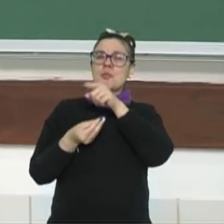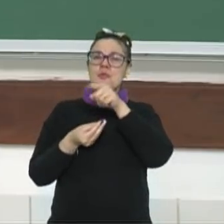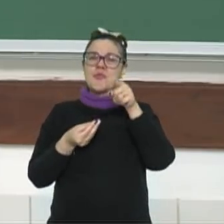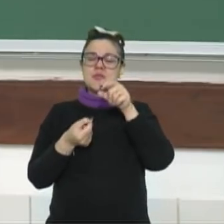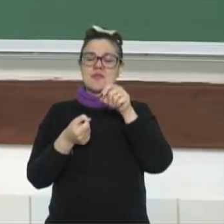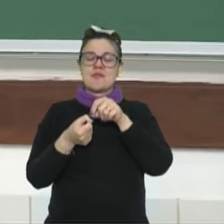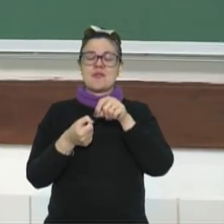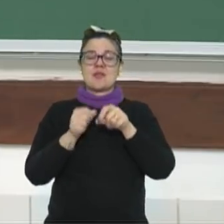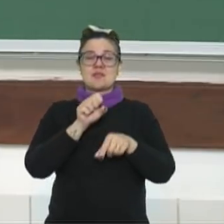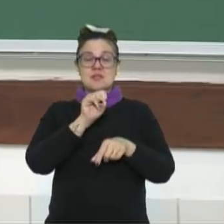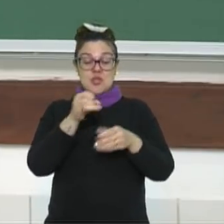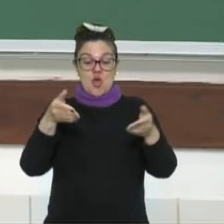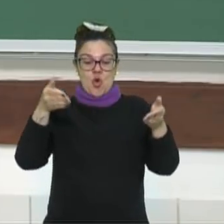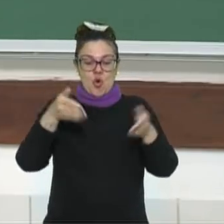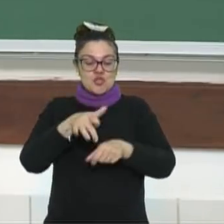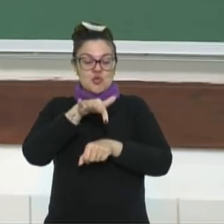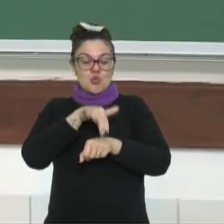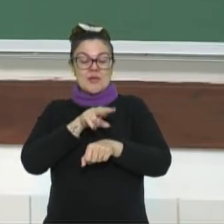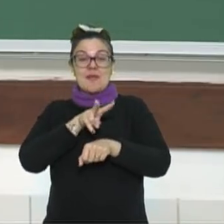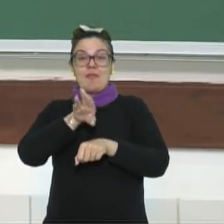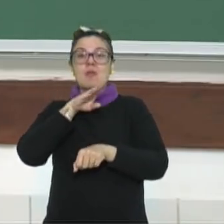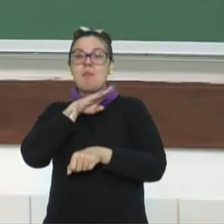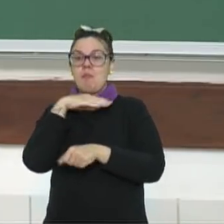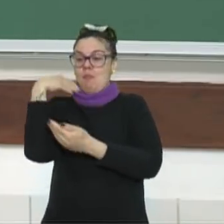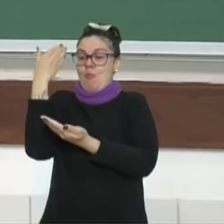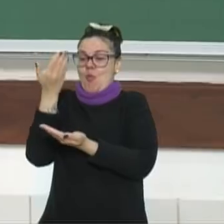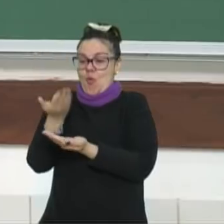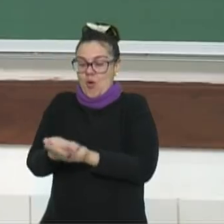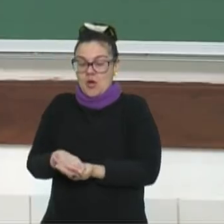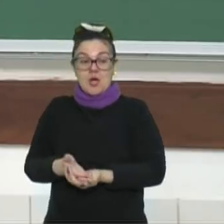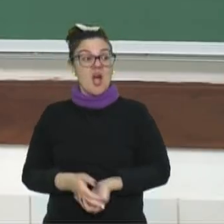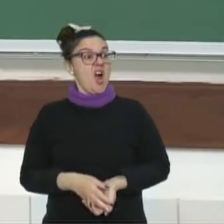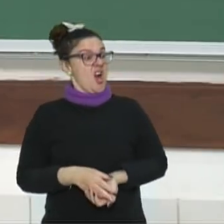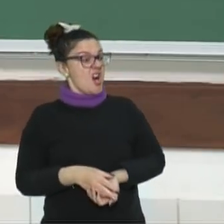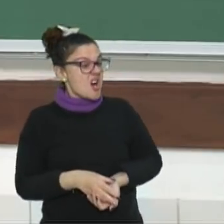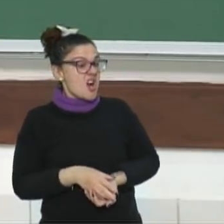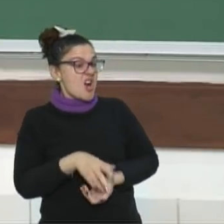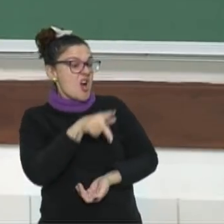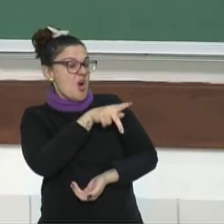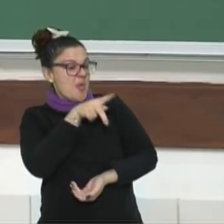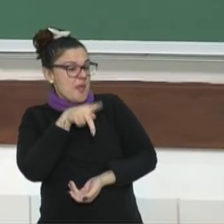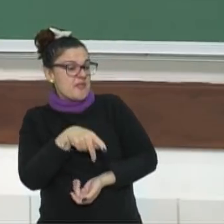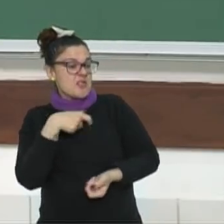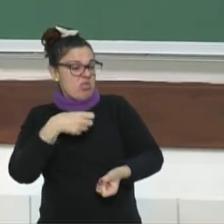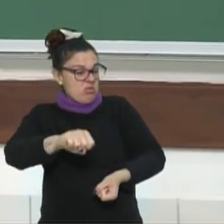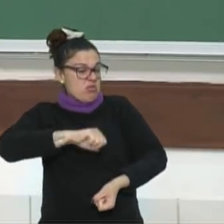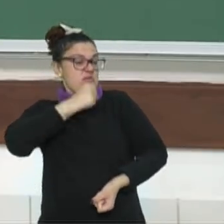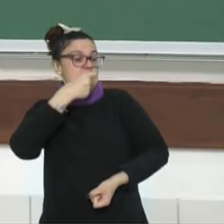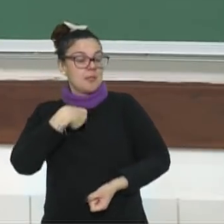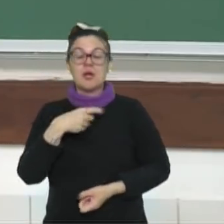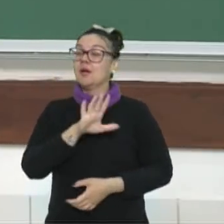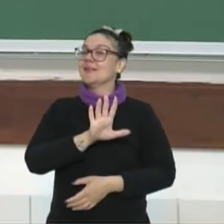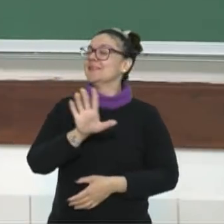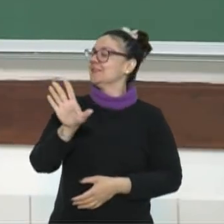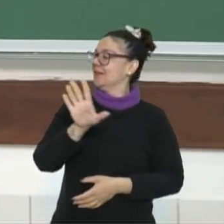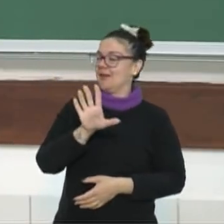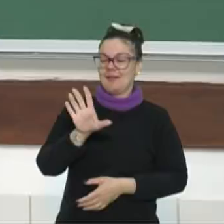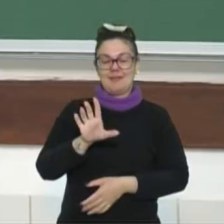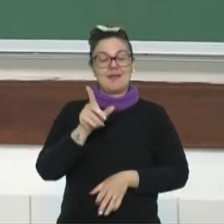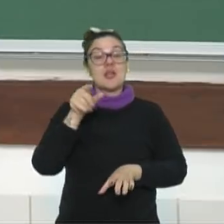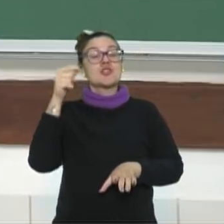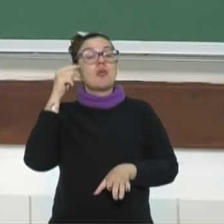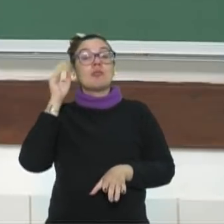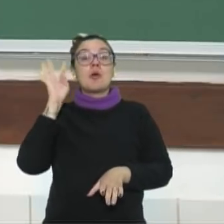se hoje você tivesse uma doença terminal? Ai, professor, mas que isso? Você está me derrubando uma praga? Não, de jeito